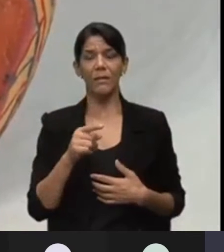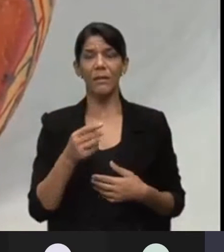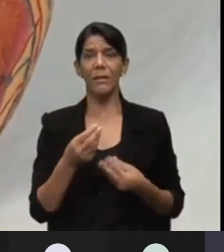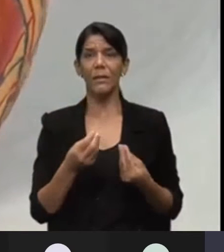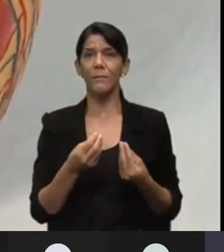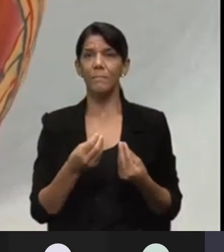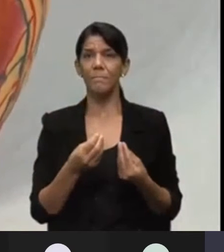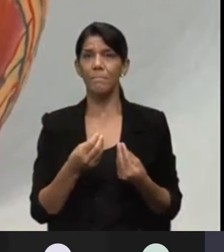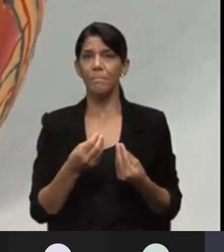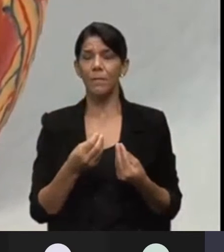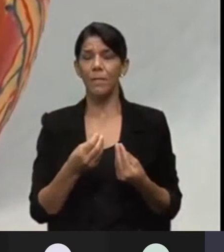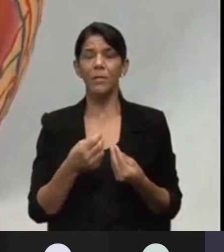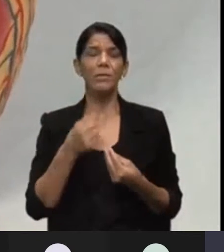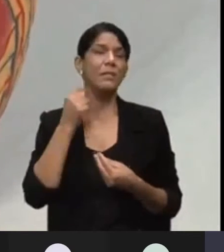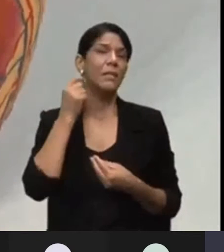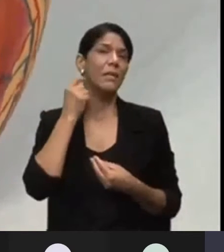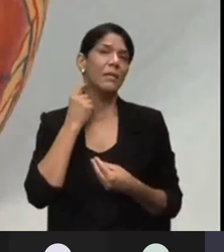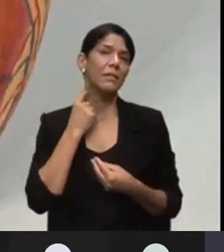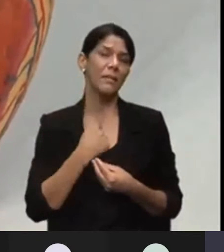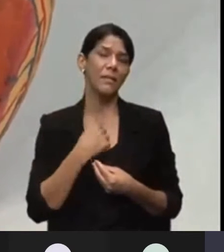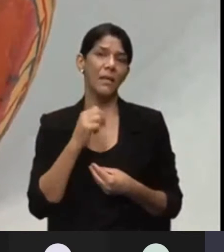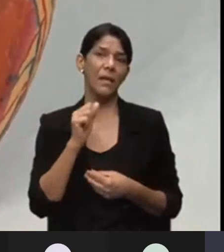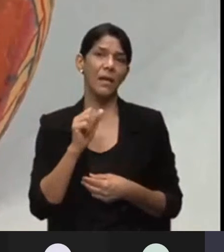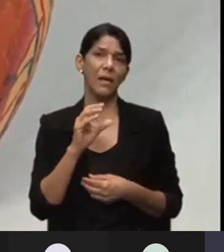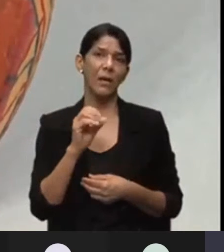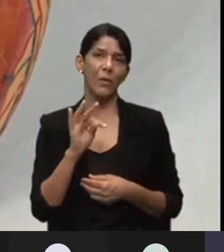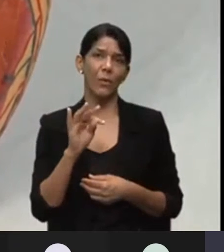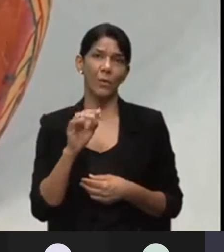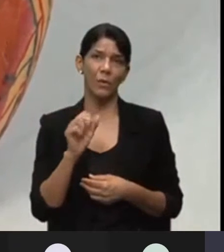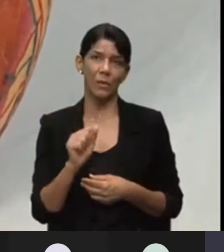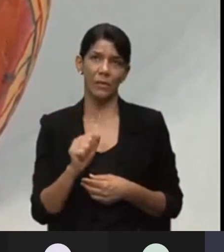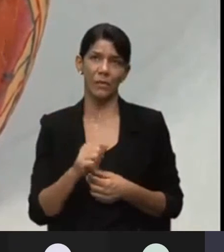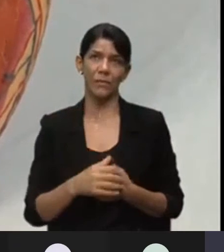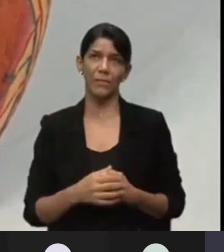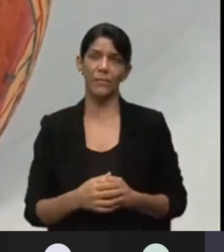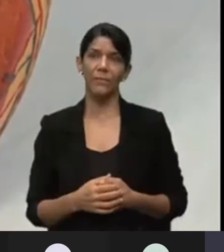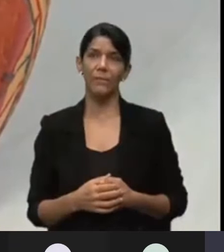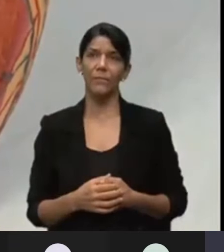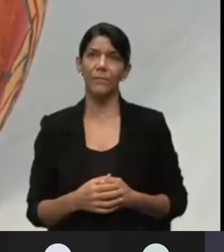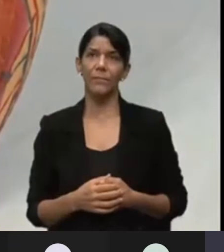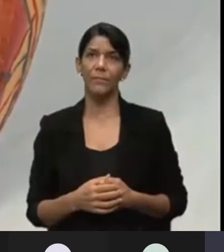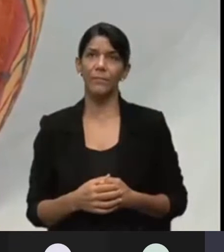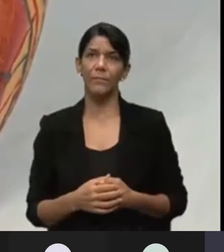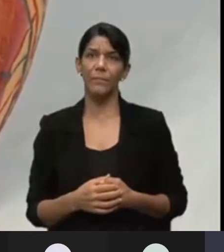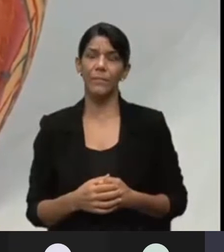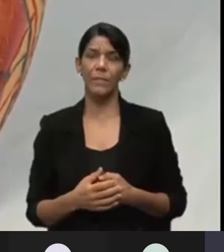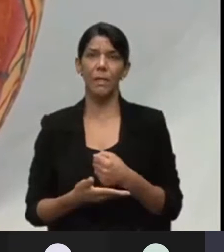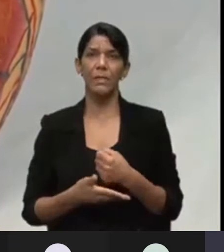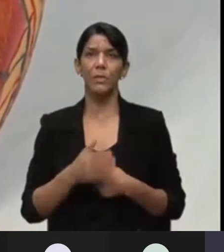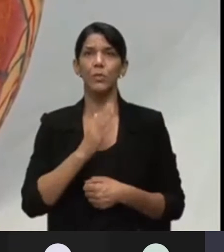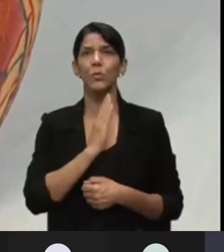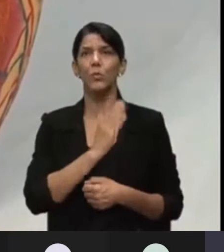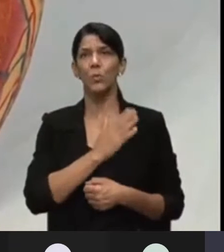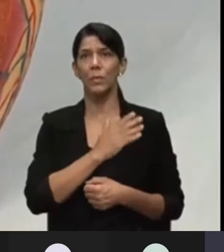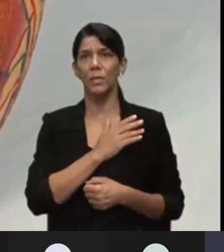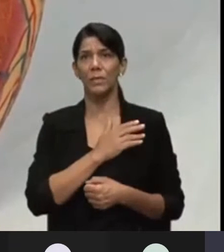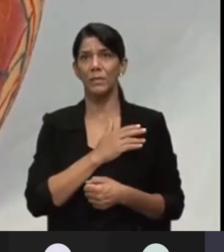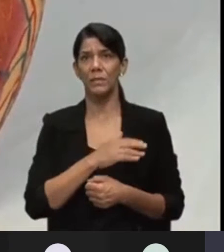nossa artéria aorta, ok? Então aí ápice do coração, base do